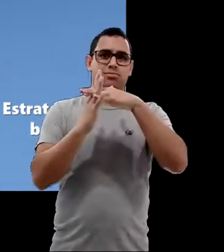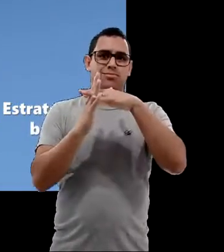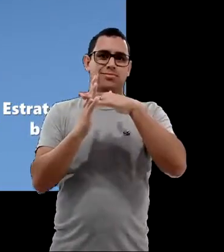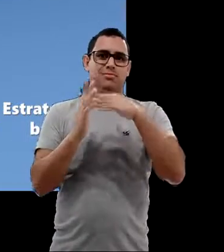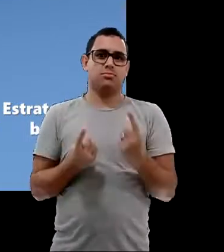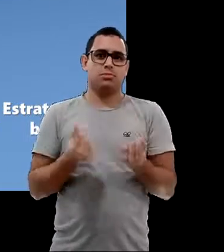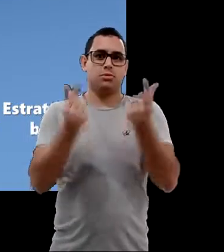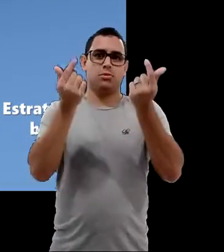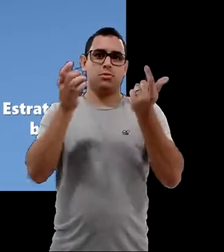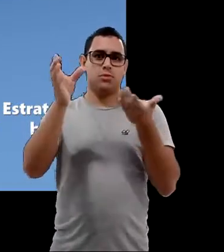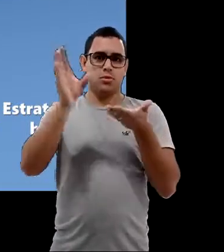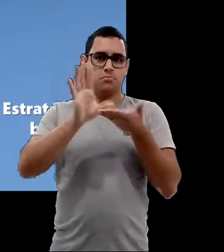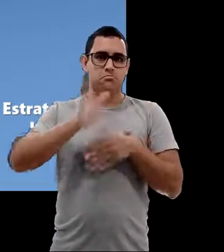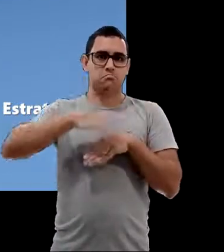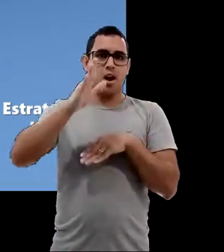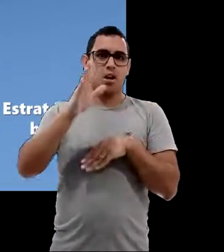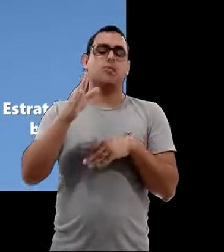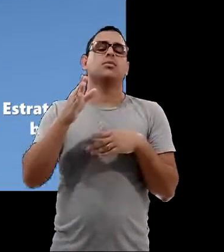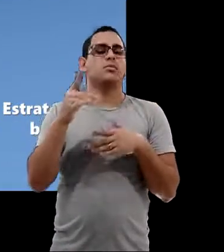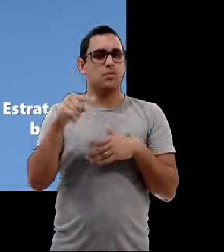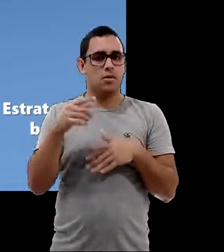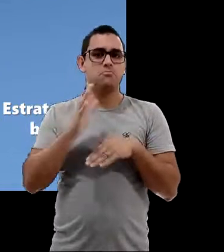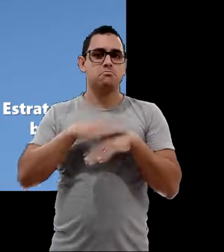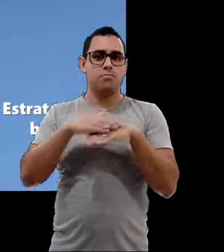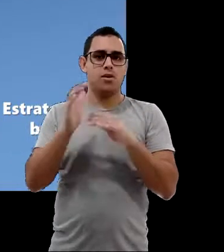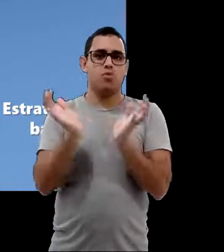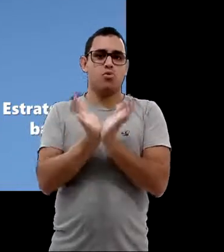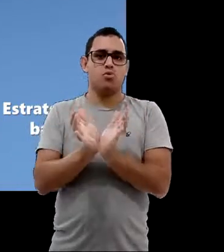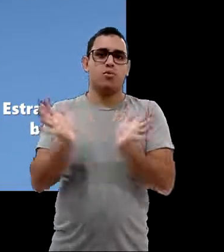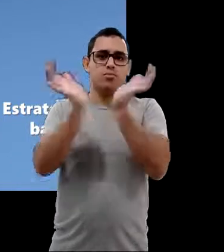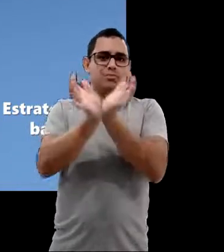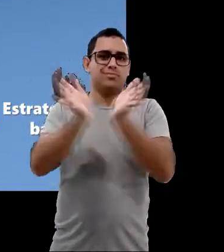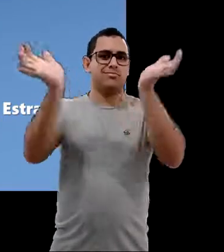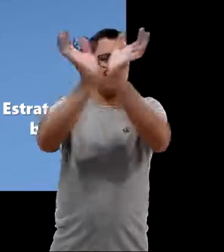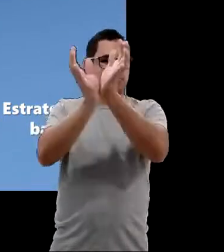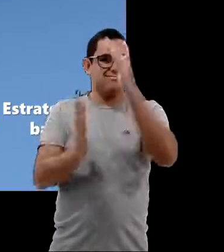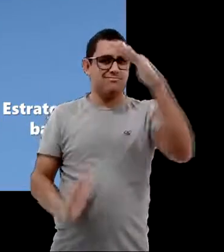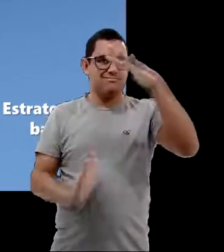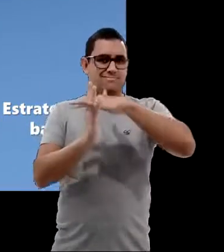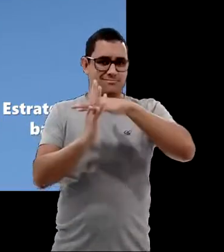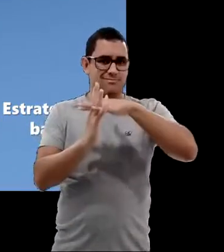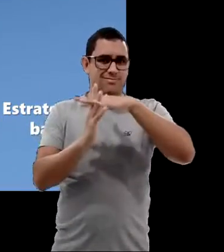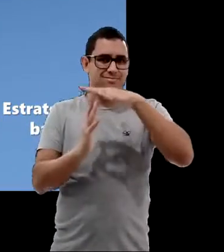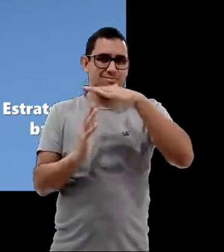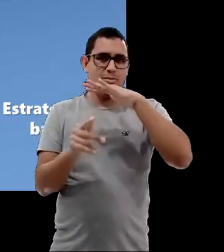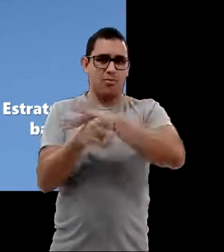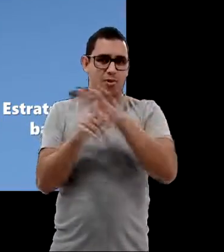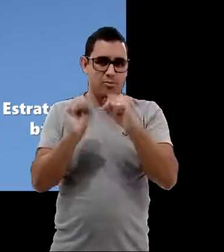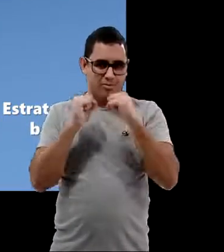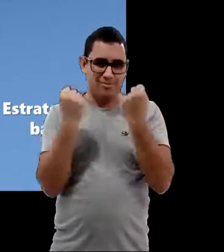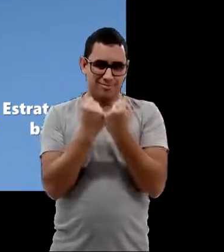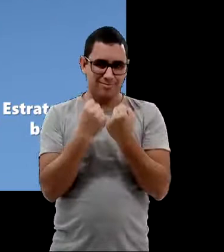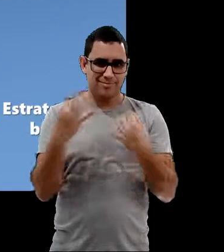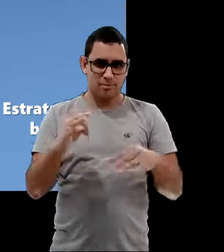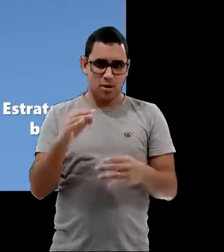da pirâmide, estaremos em uma camada, uma classe, um estrato mais elevado da